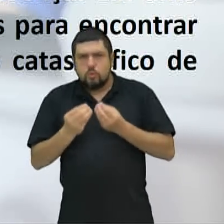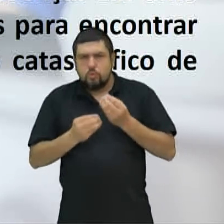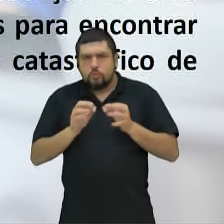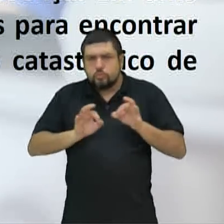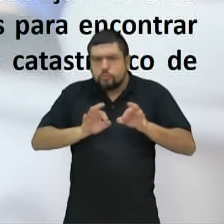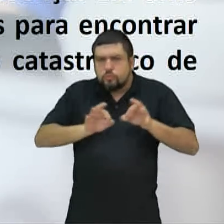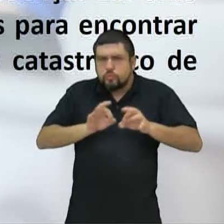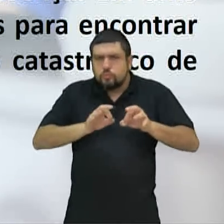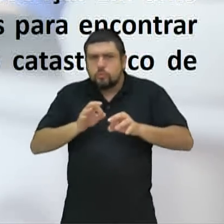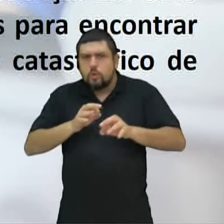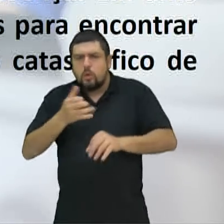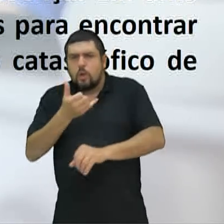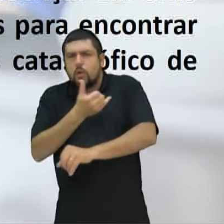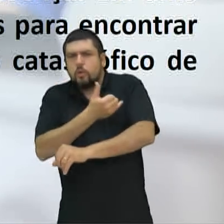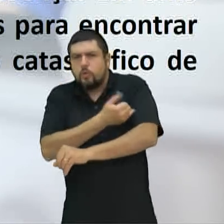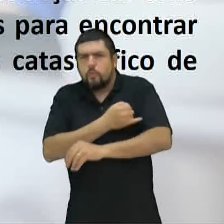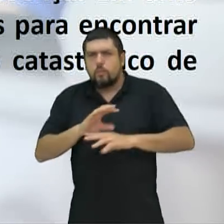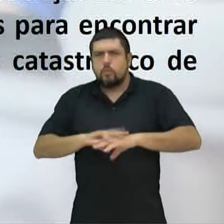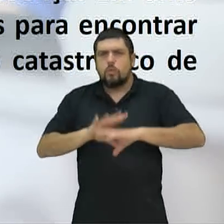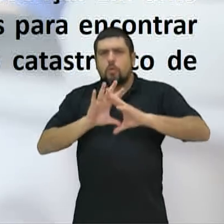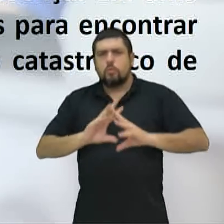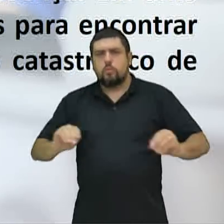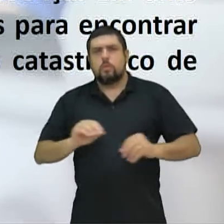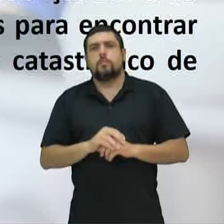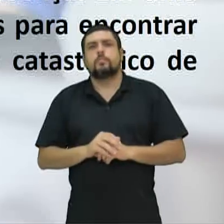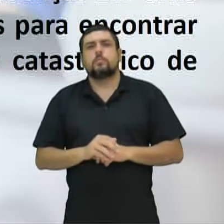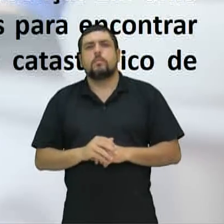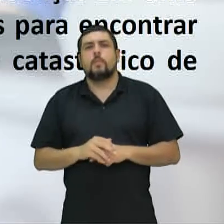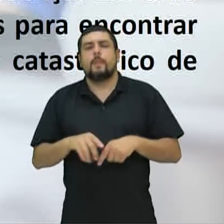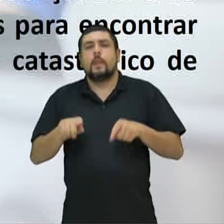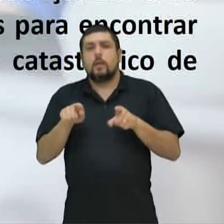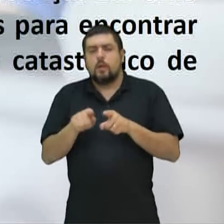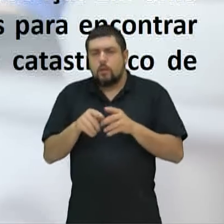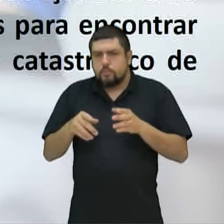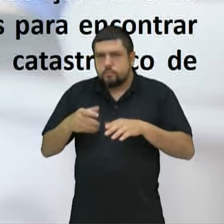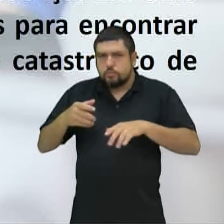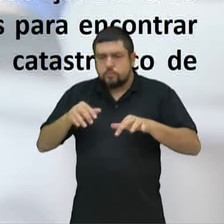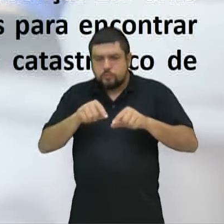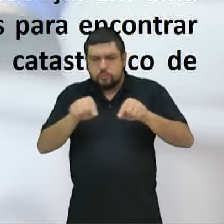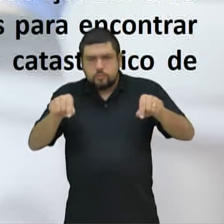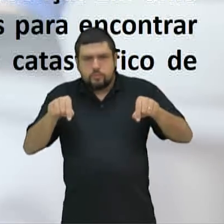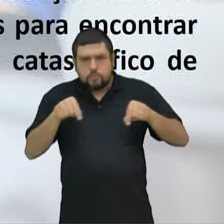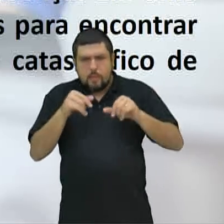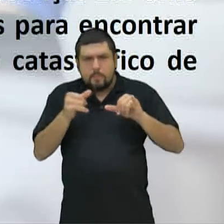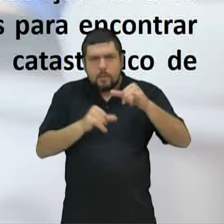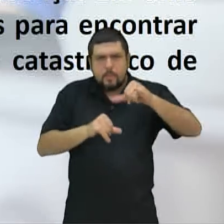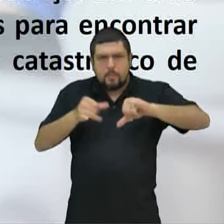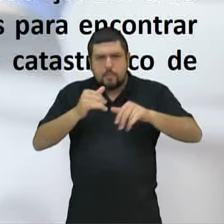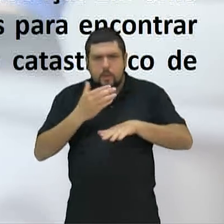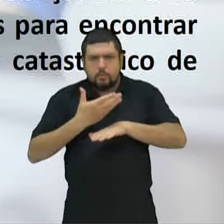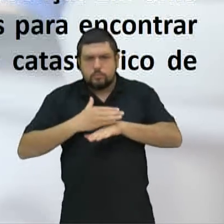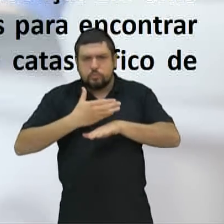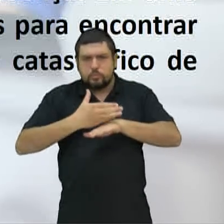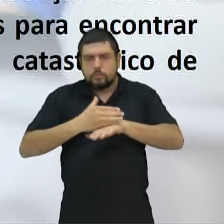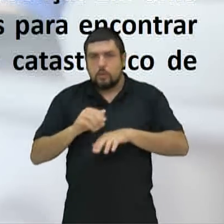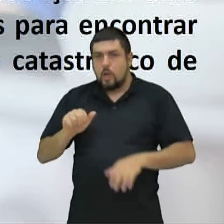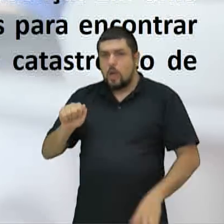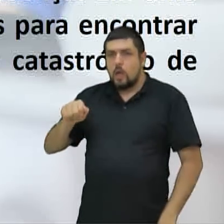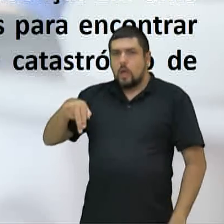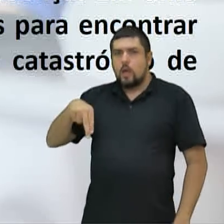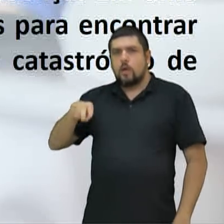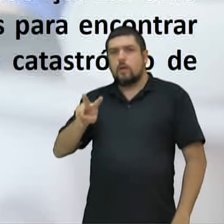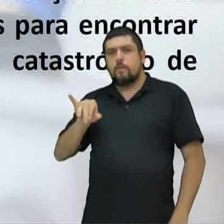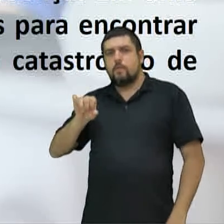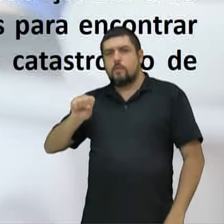fármacos e vacinas. Um ensaio clínico que trouxe bastante repercussão e expectativa foi a autorização da Anvisa para a realização